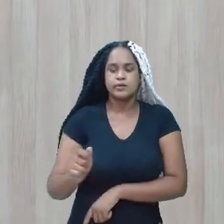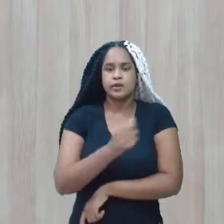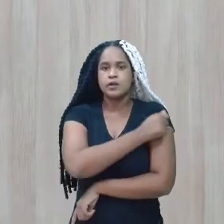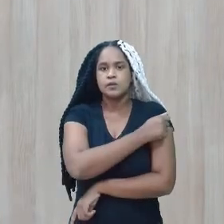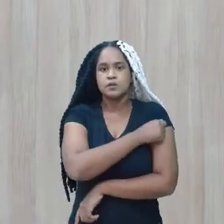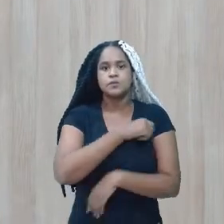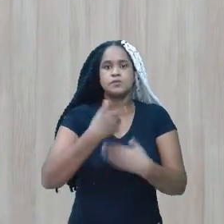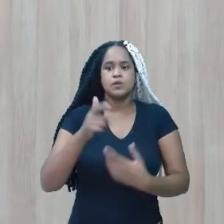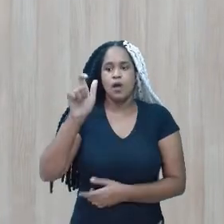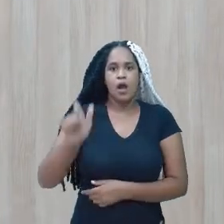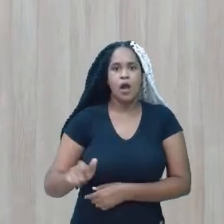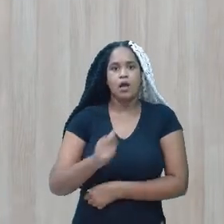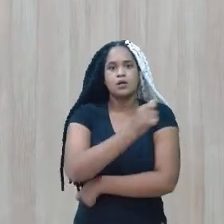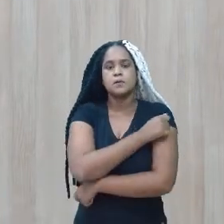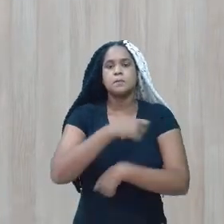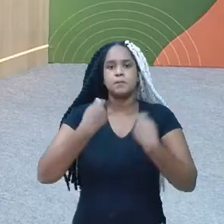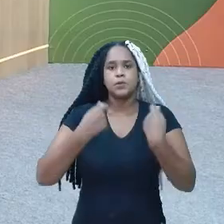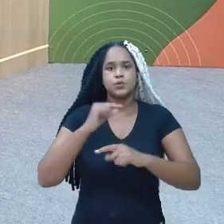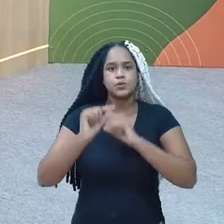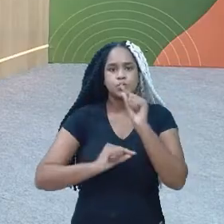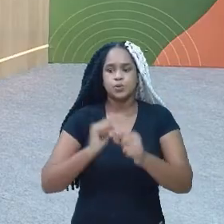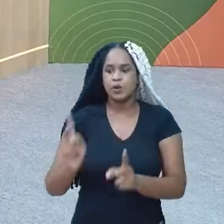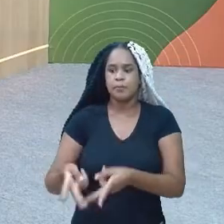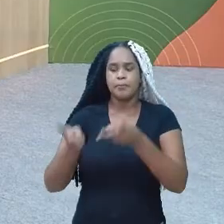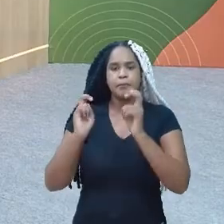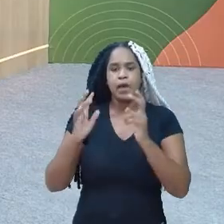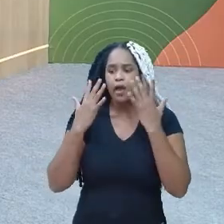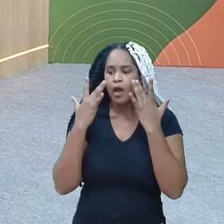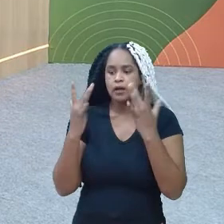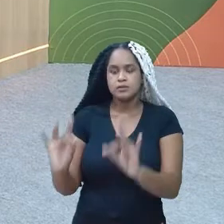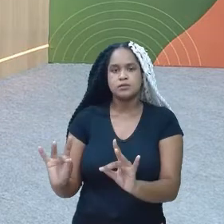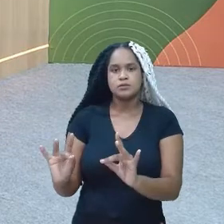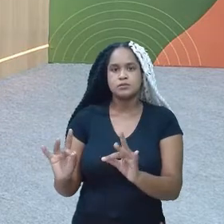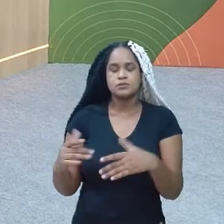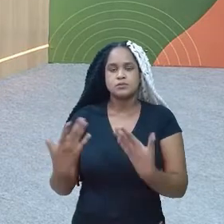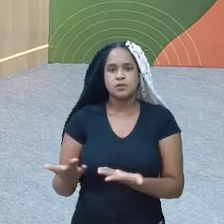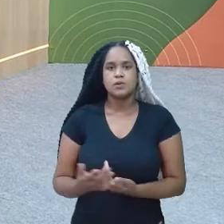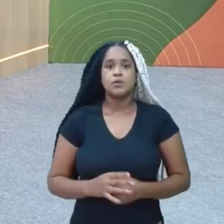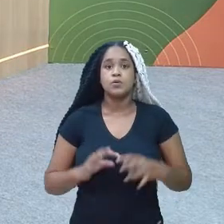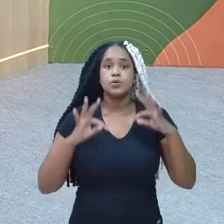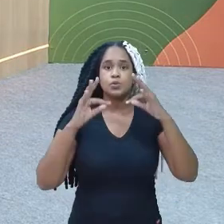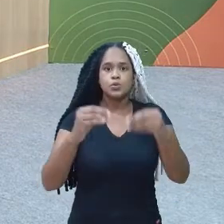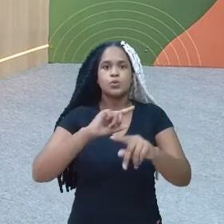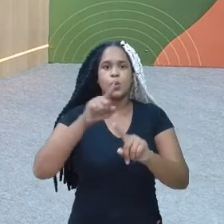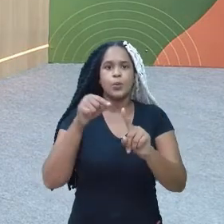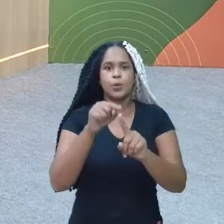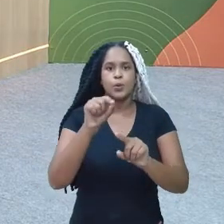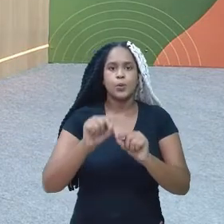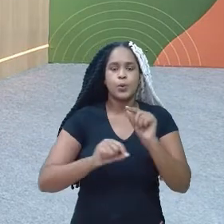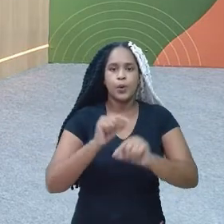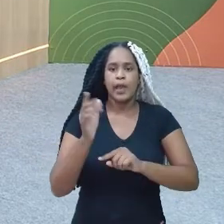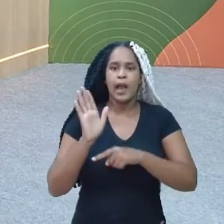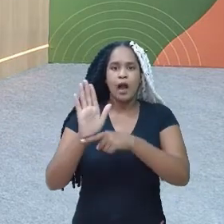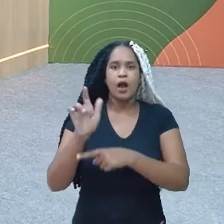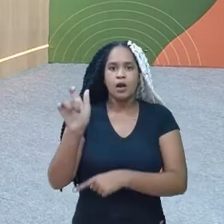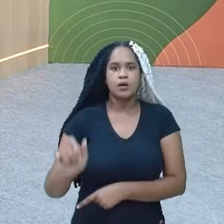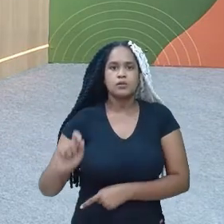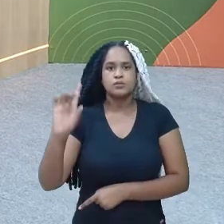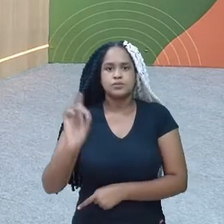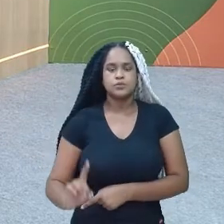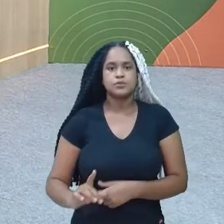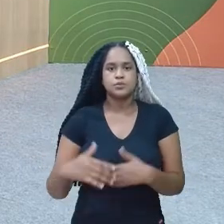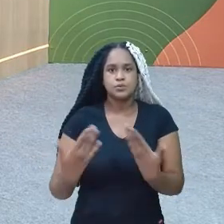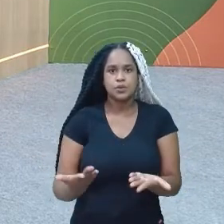contemplado, ele precisa ser percebido, todos esses elementos, é tudo para contemplar esse estudante e que ele,